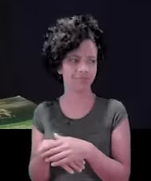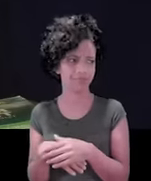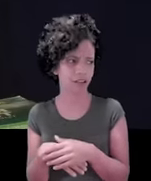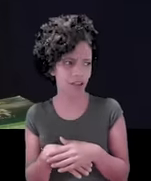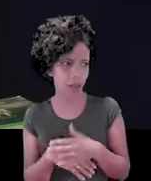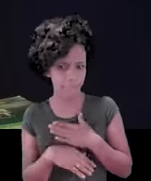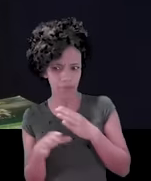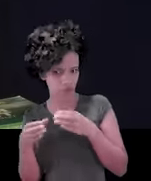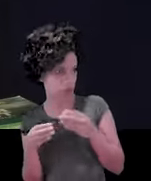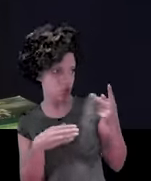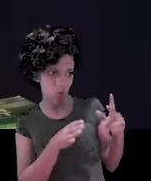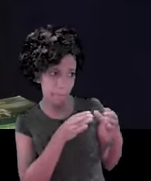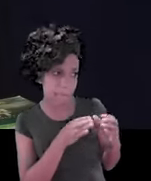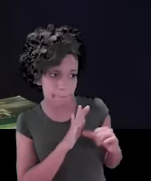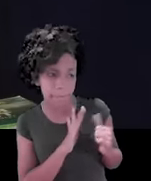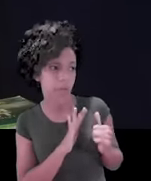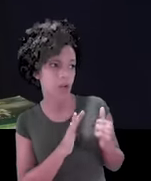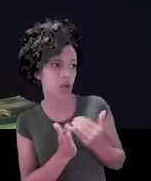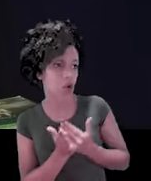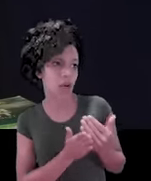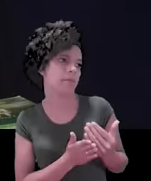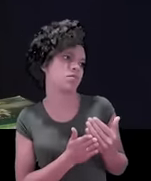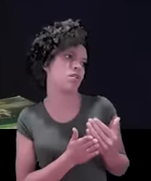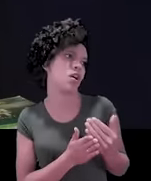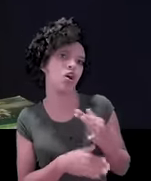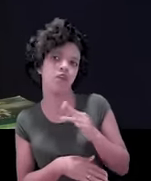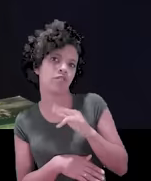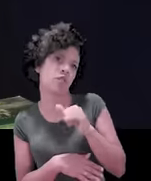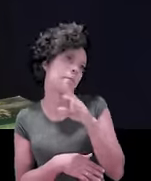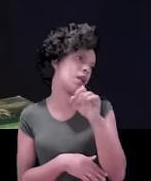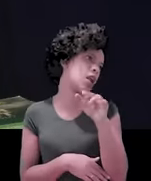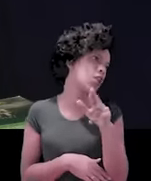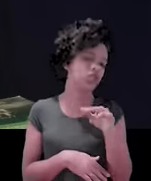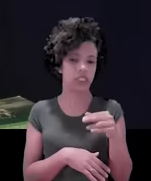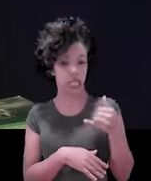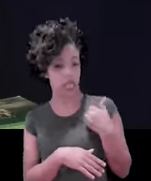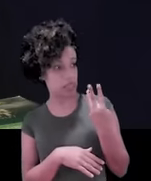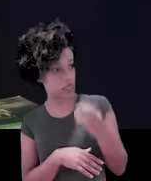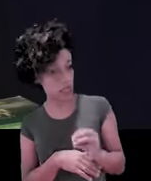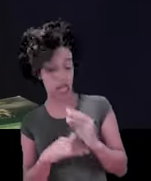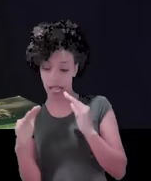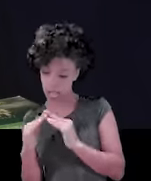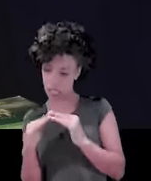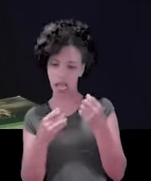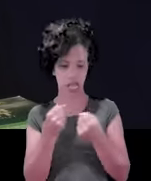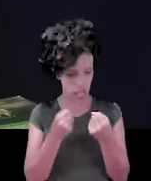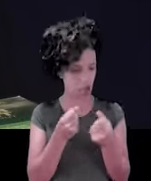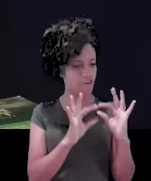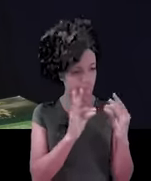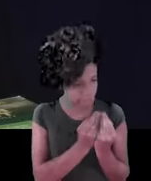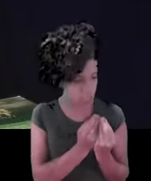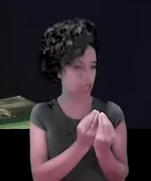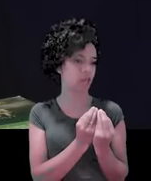A Minha Geração a tua geração já começa a primeira geração começou o esmalte claro a gente você tem que chegar nos 30 onde com casa carro